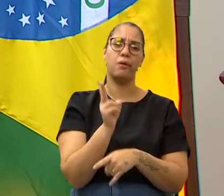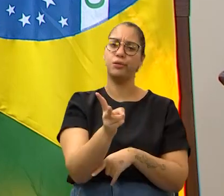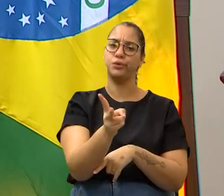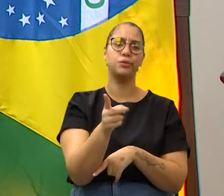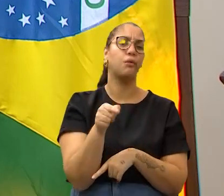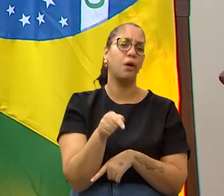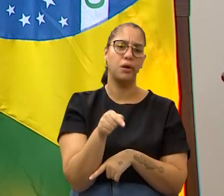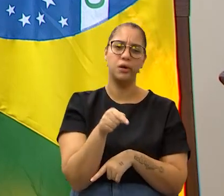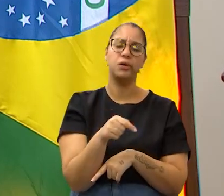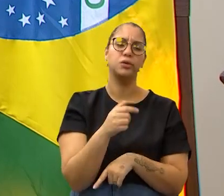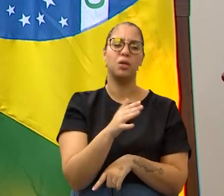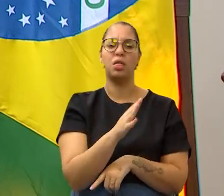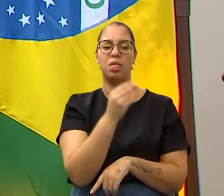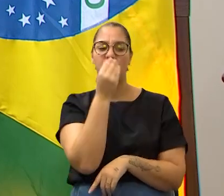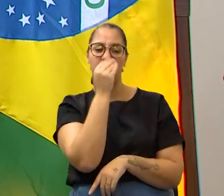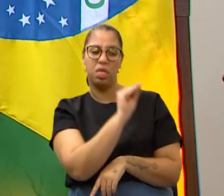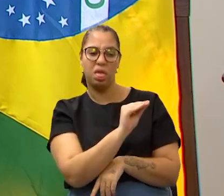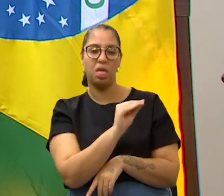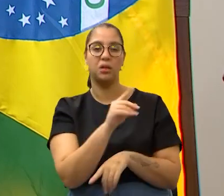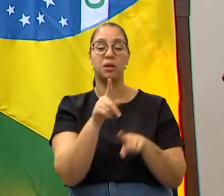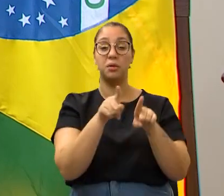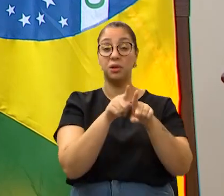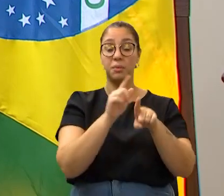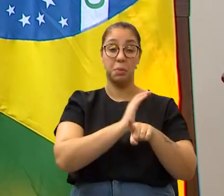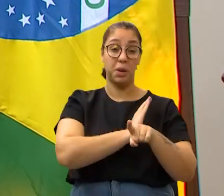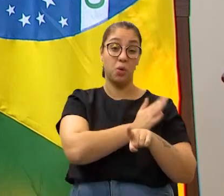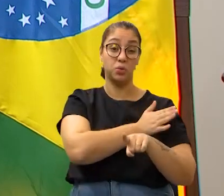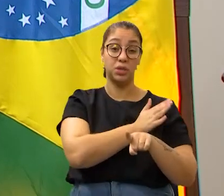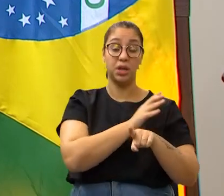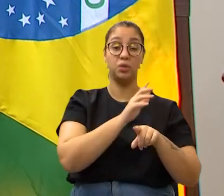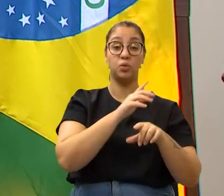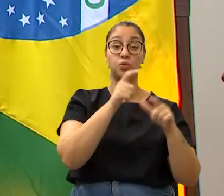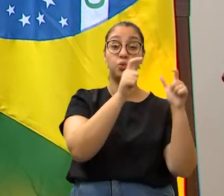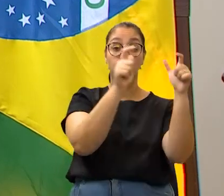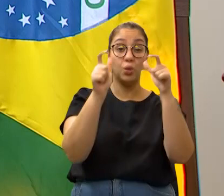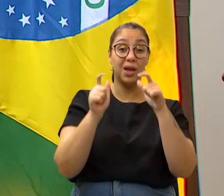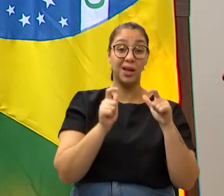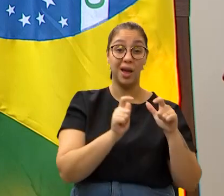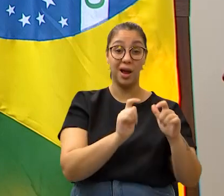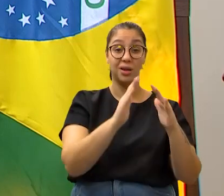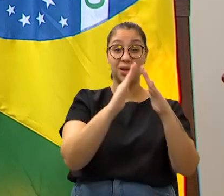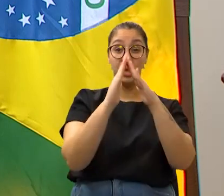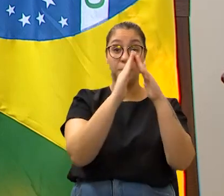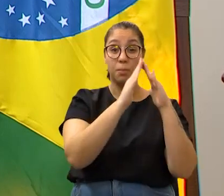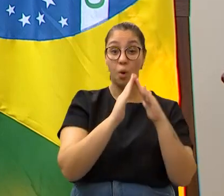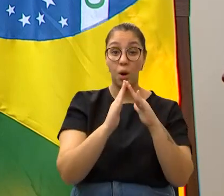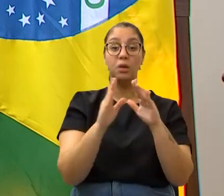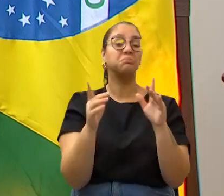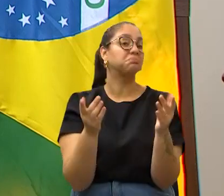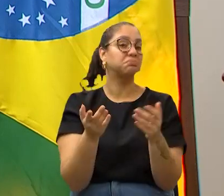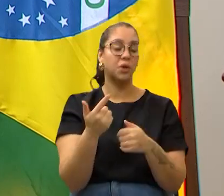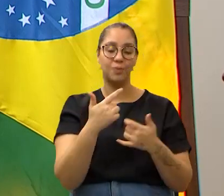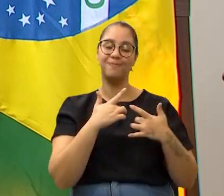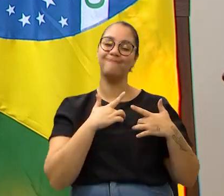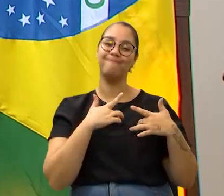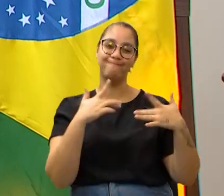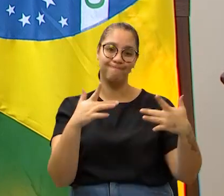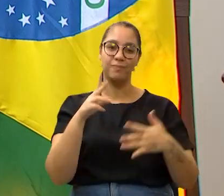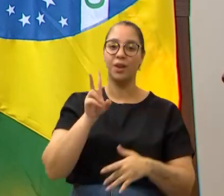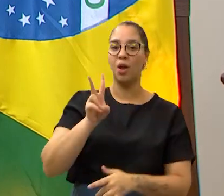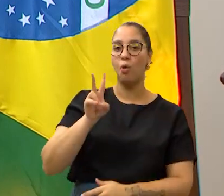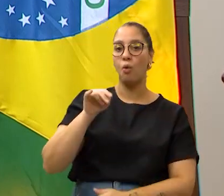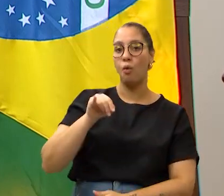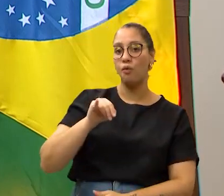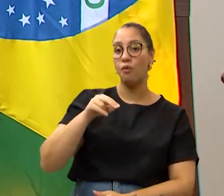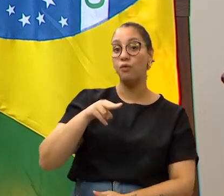de discriminação, esse tipo de xenofobia racial. Então, solidariedade ao Vini, que é um